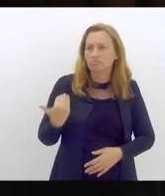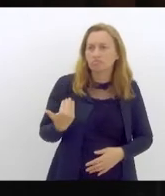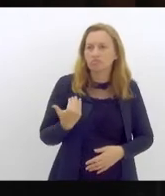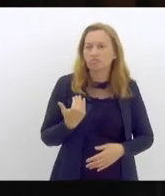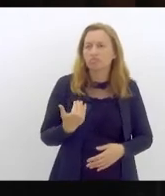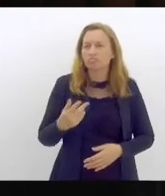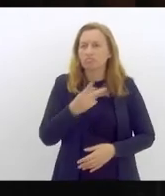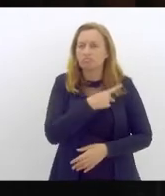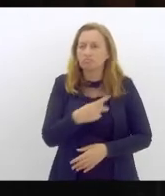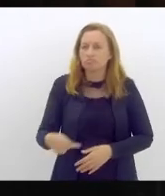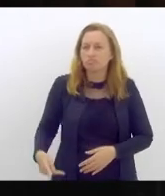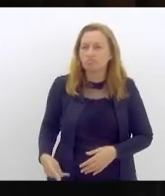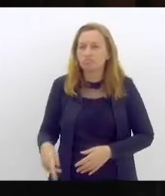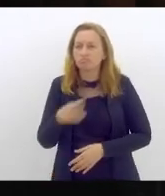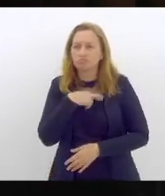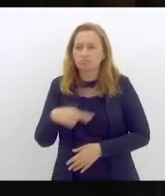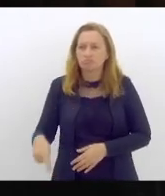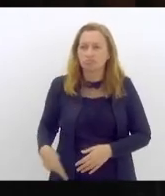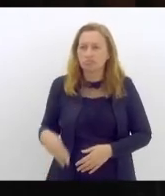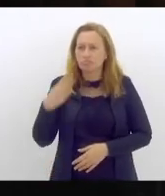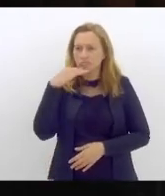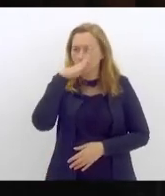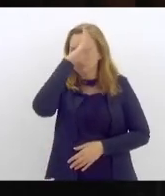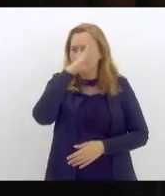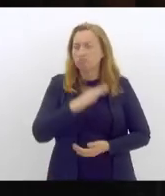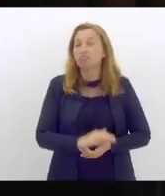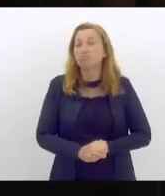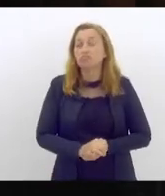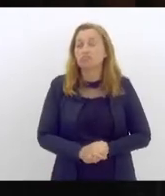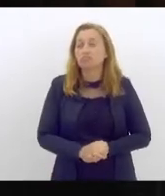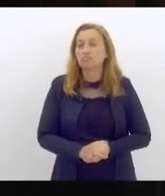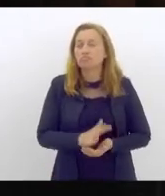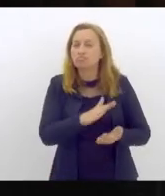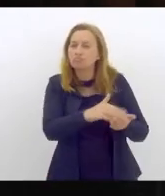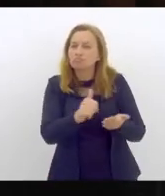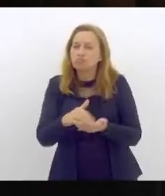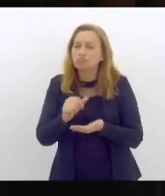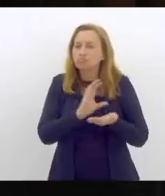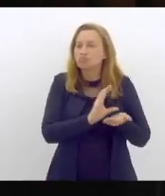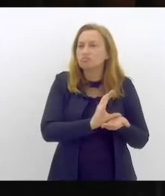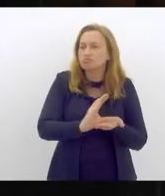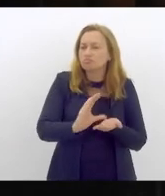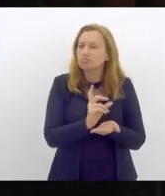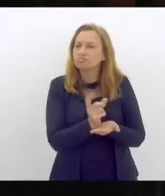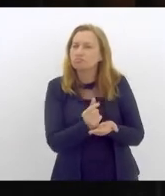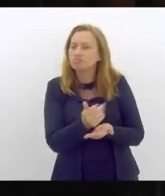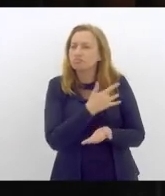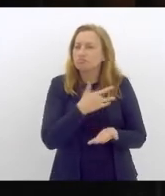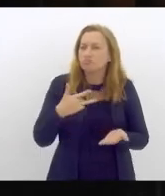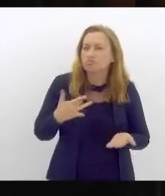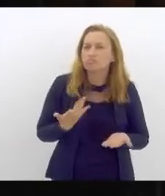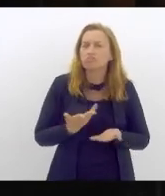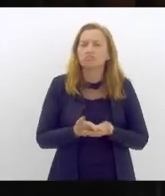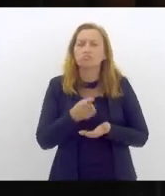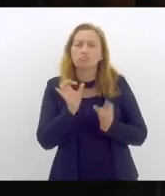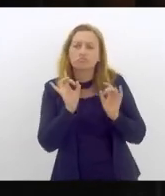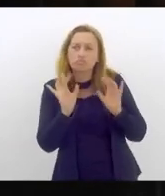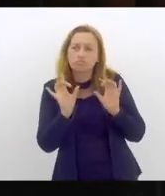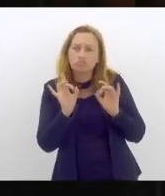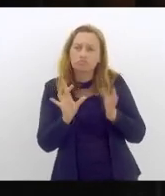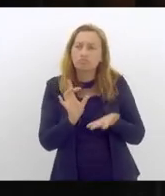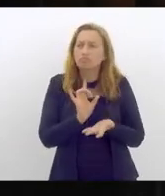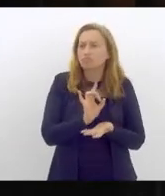presidente da república Jair bolsonaro que tirou recursos da saúde em especial